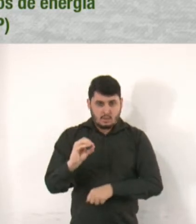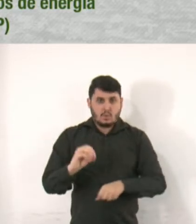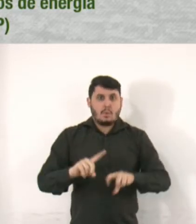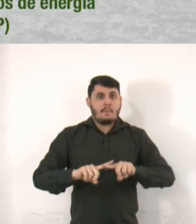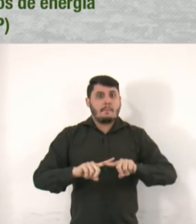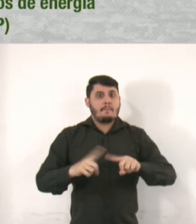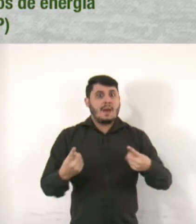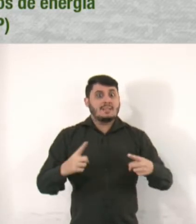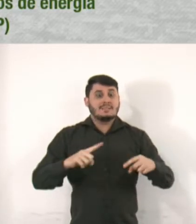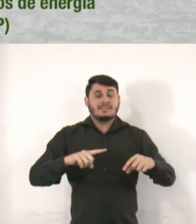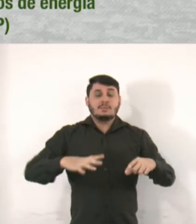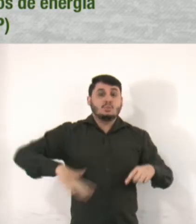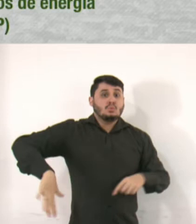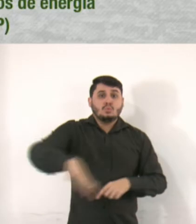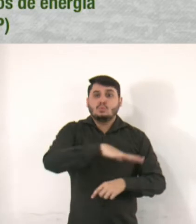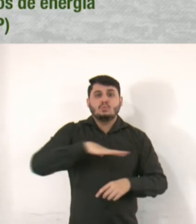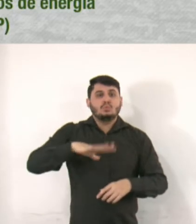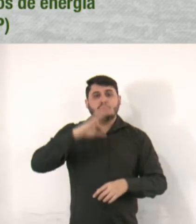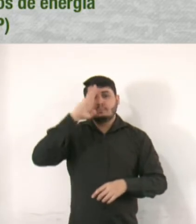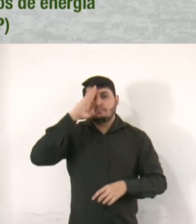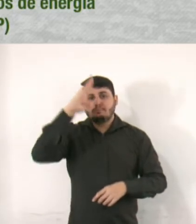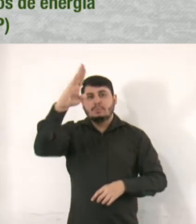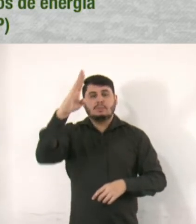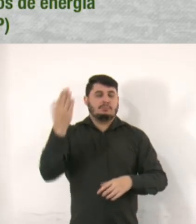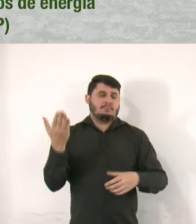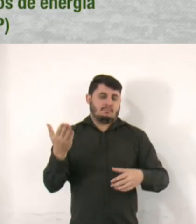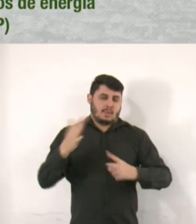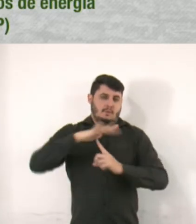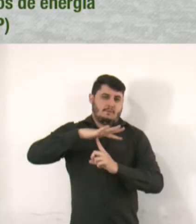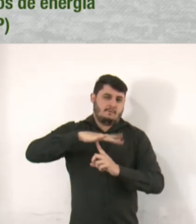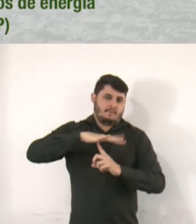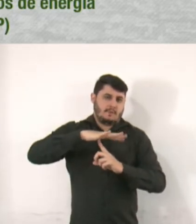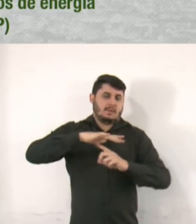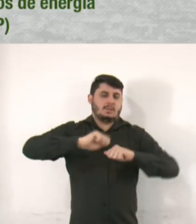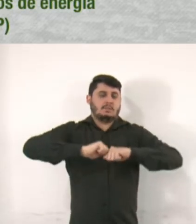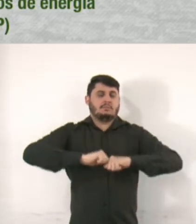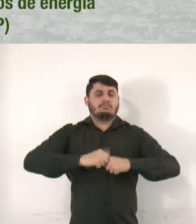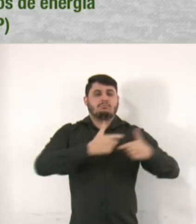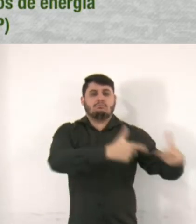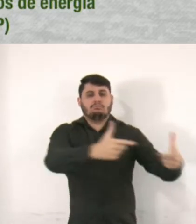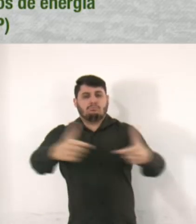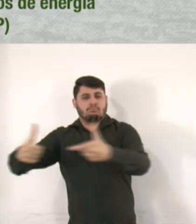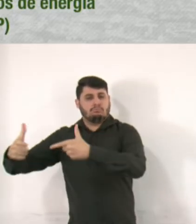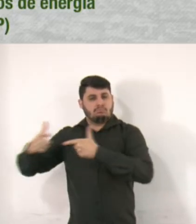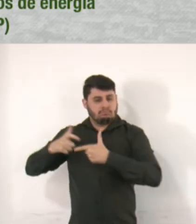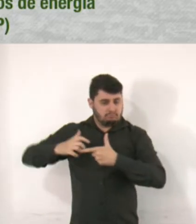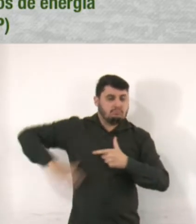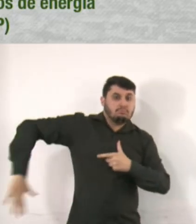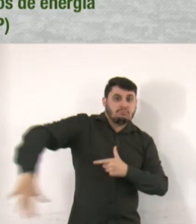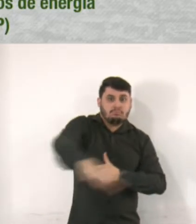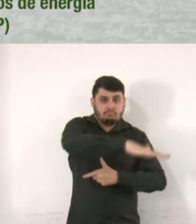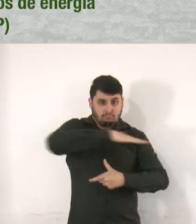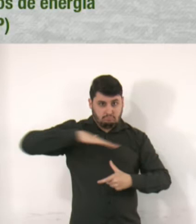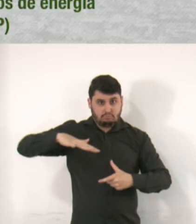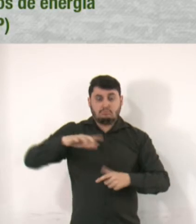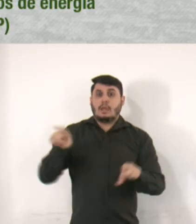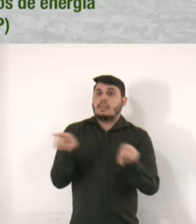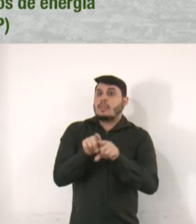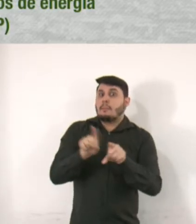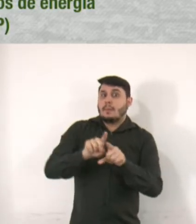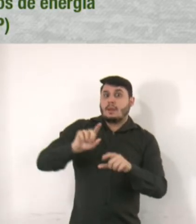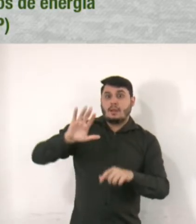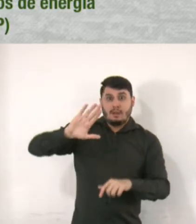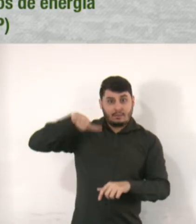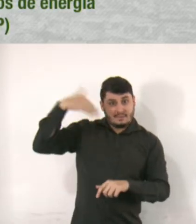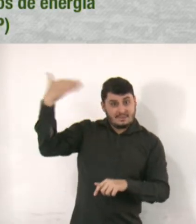a prevenção de contaminação no Parque 18. Então, a própria requalificação da feira da Fundac, em que foram